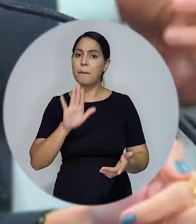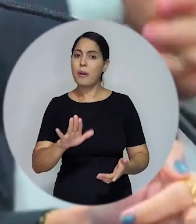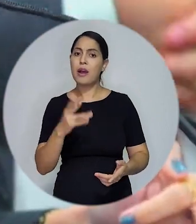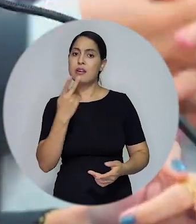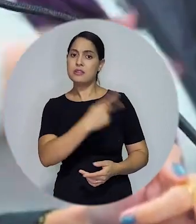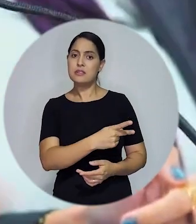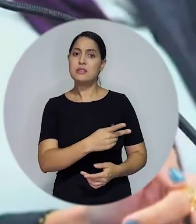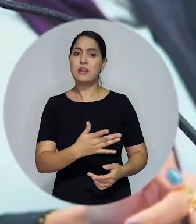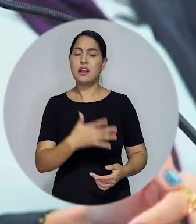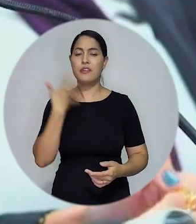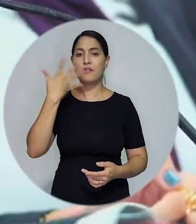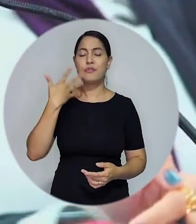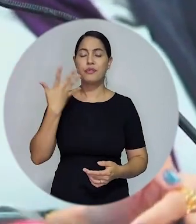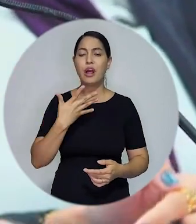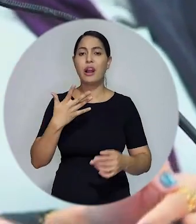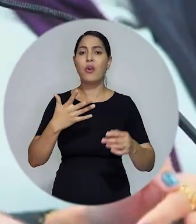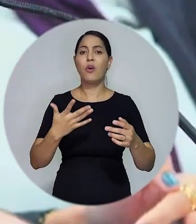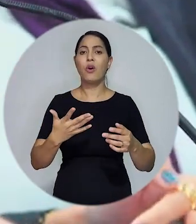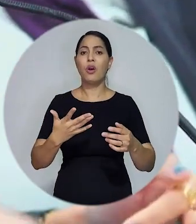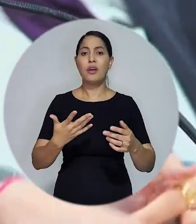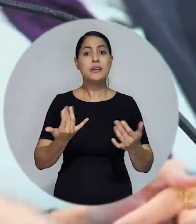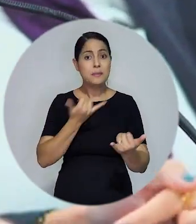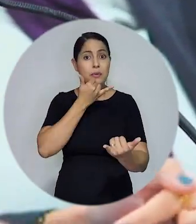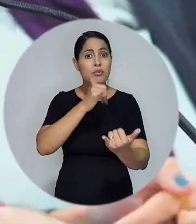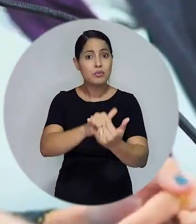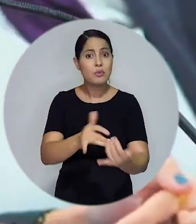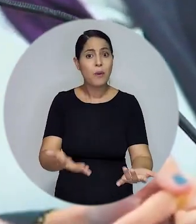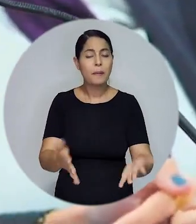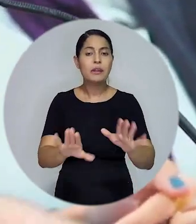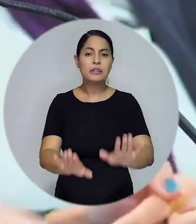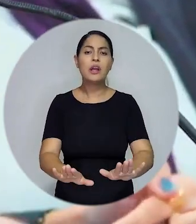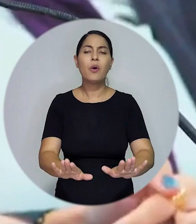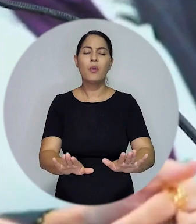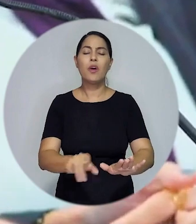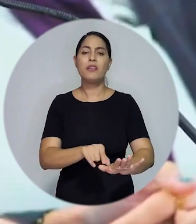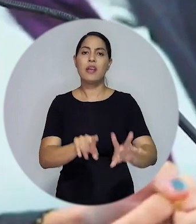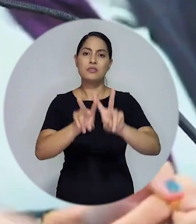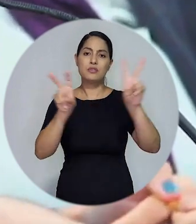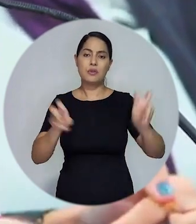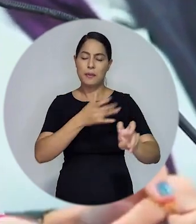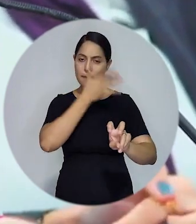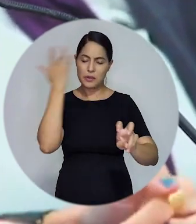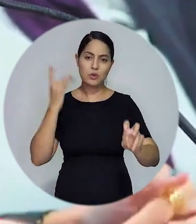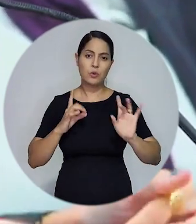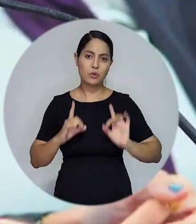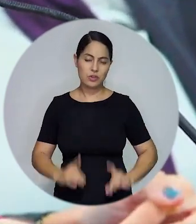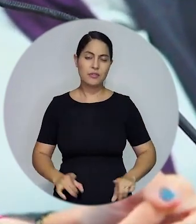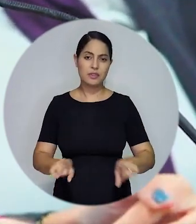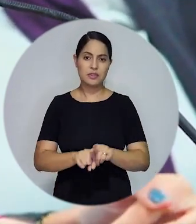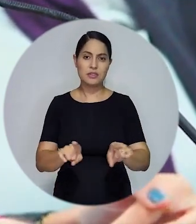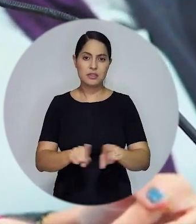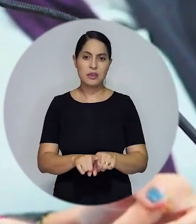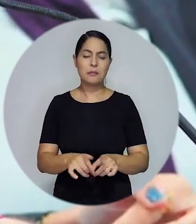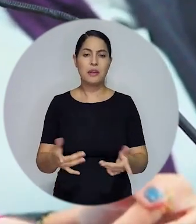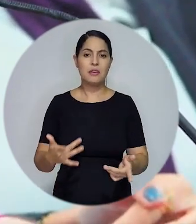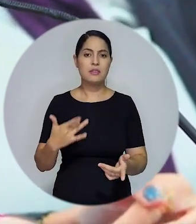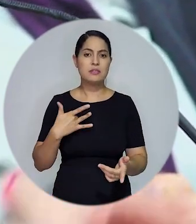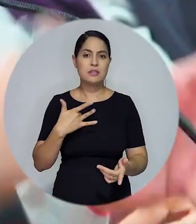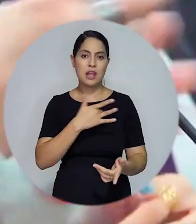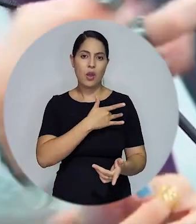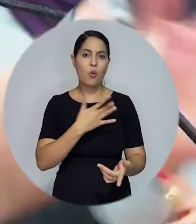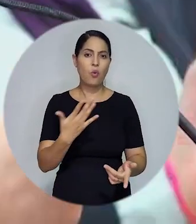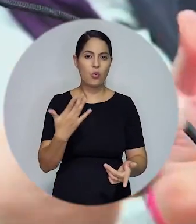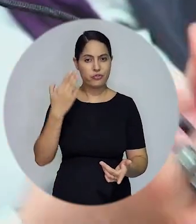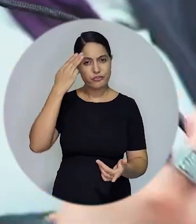retratou e se desculpou quando tratam de pessoas com deficiência e também de saúde mental.